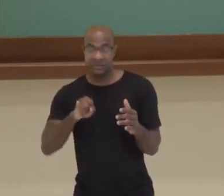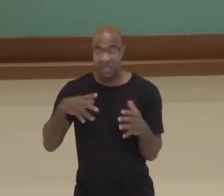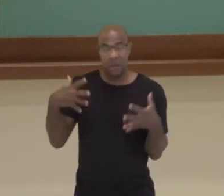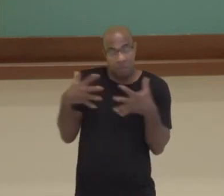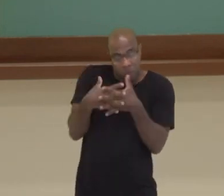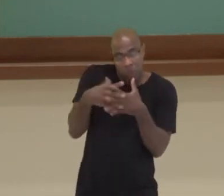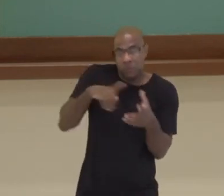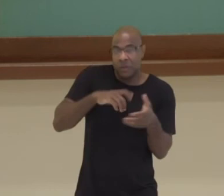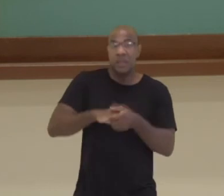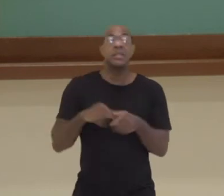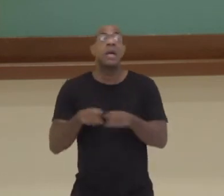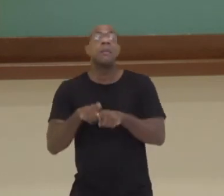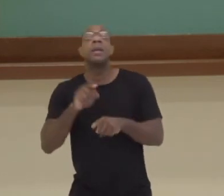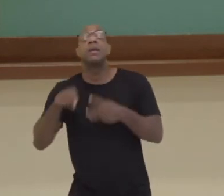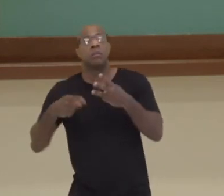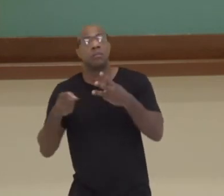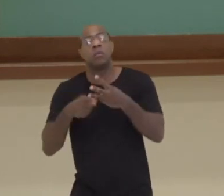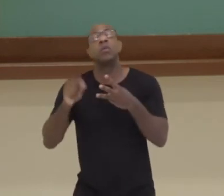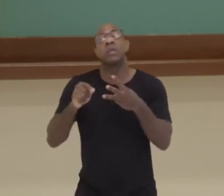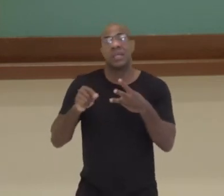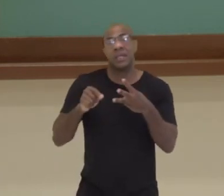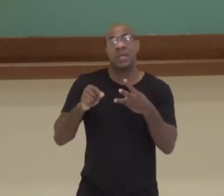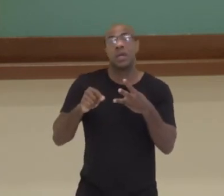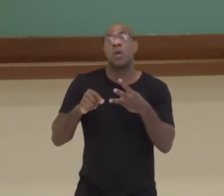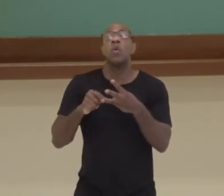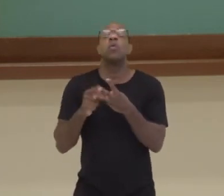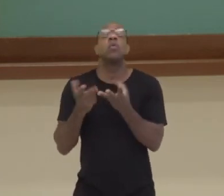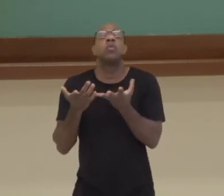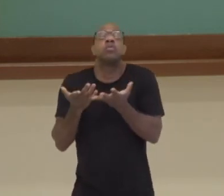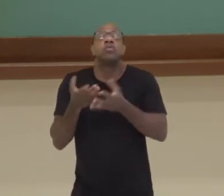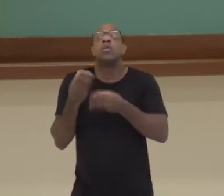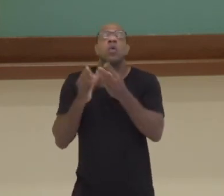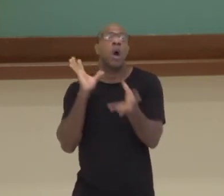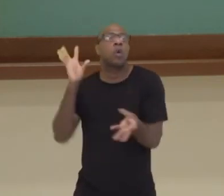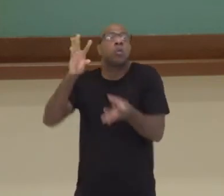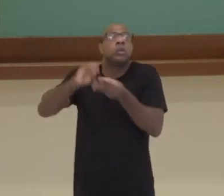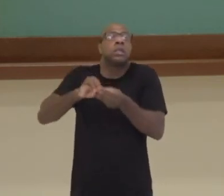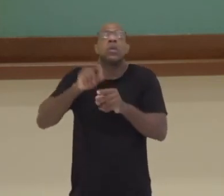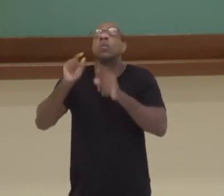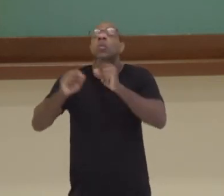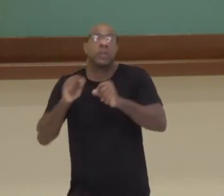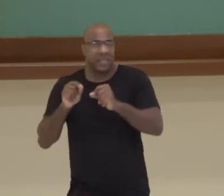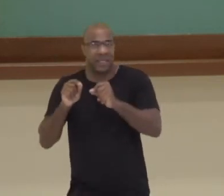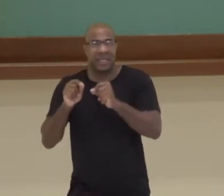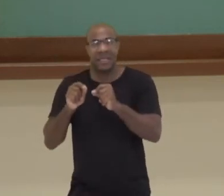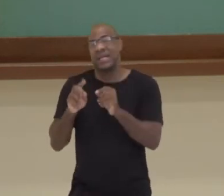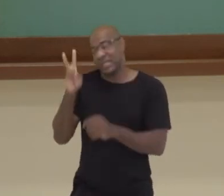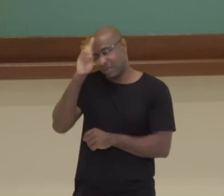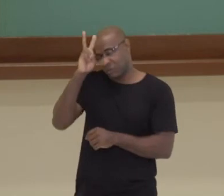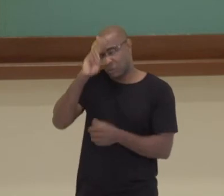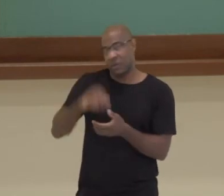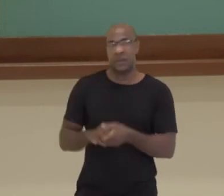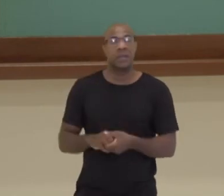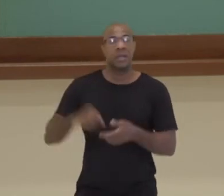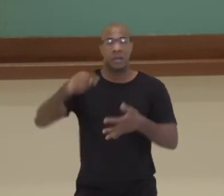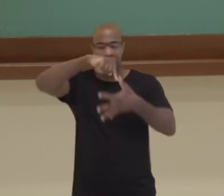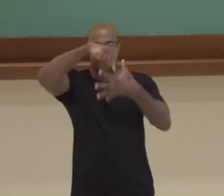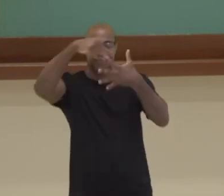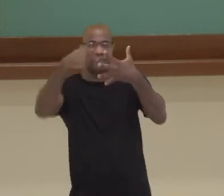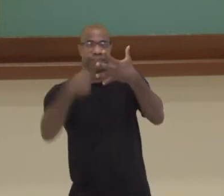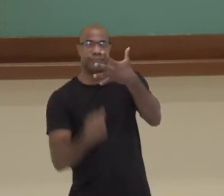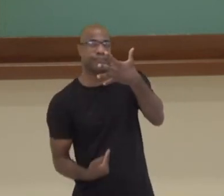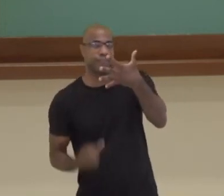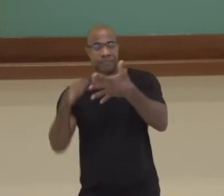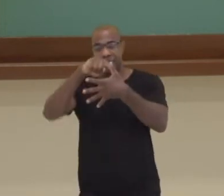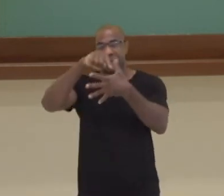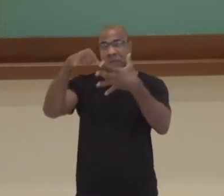e vou analisar também o desfecho. Então, os elementos da narrativa, que são 5, como os 5 dedos da